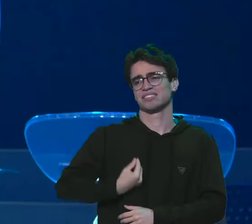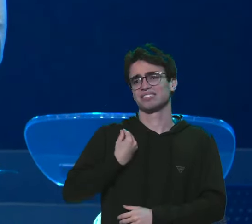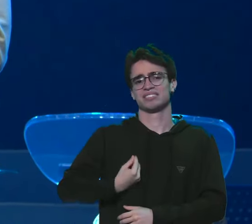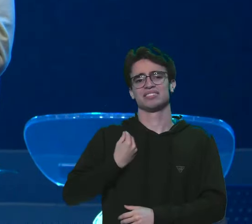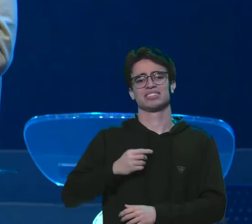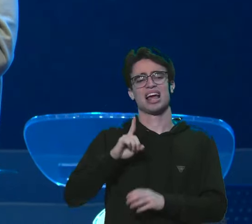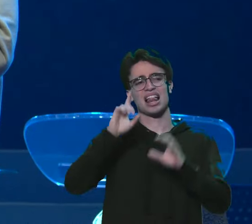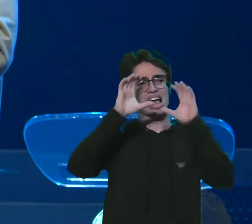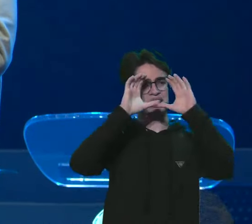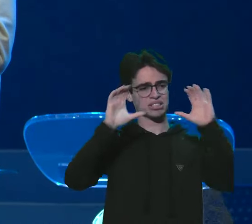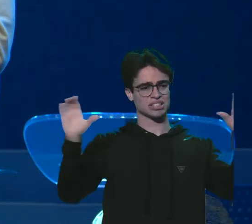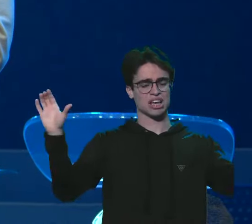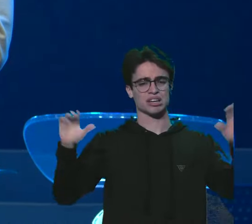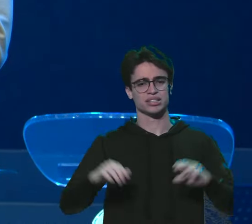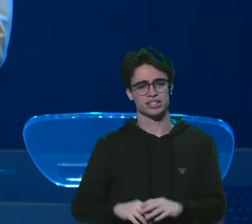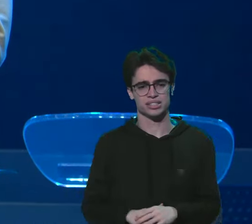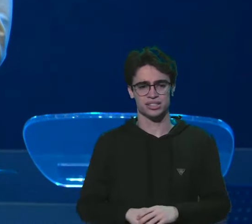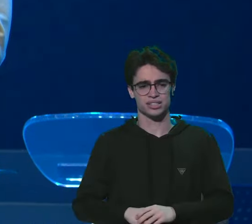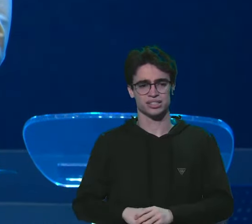céu.